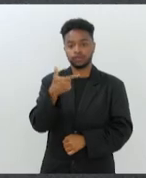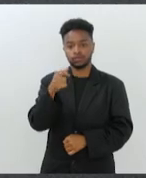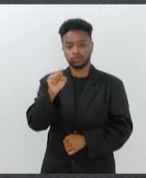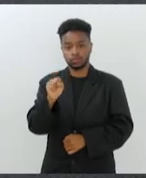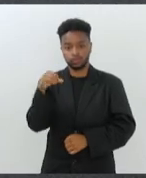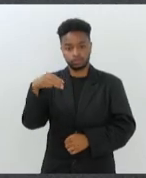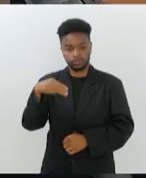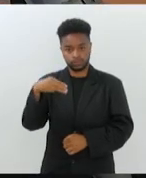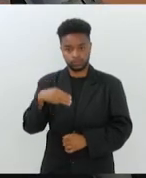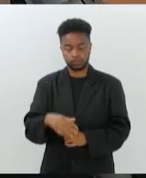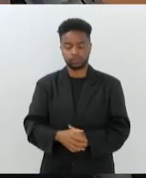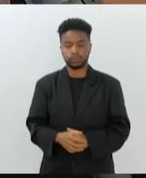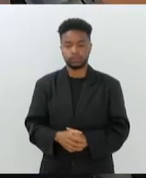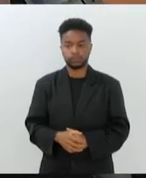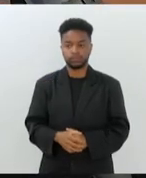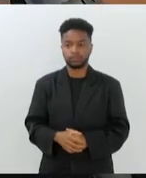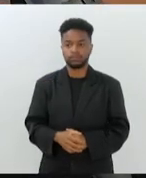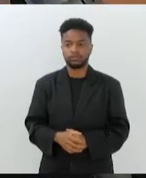28 minutos.